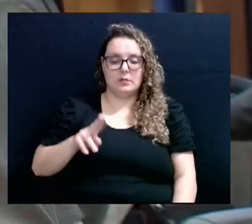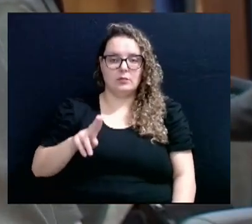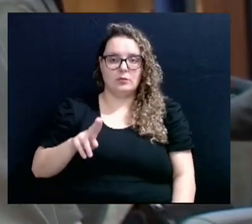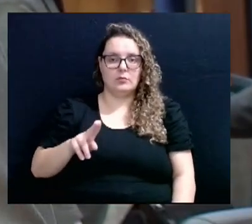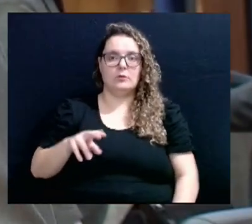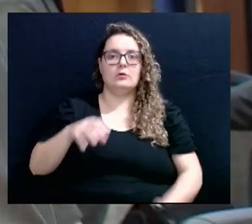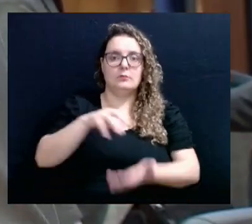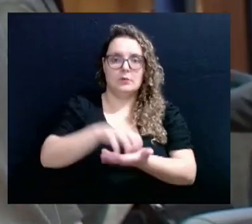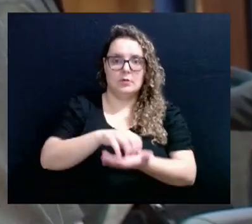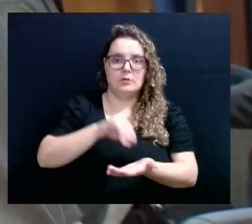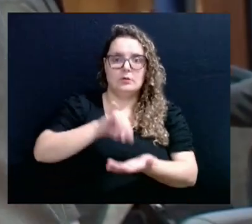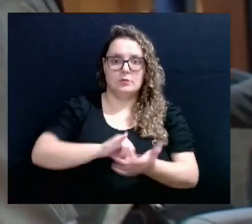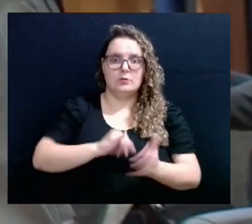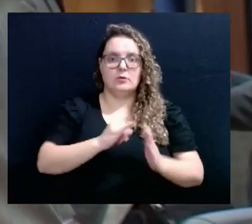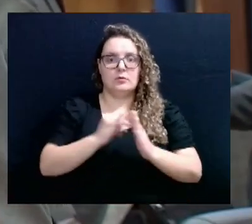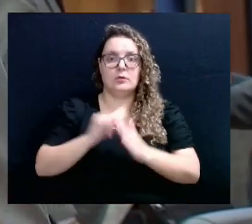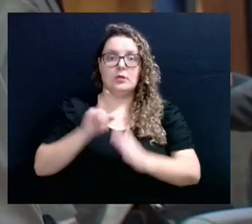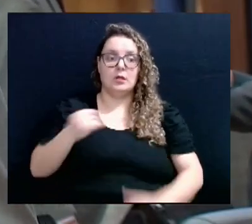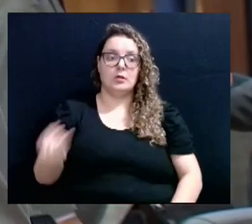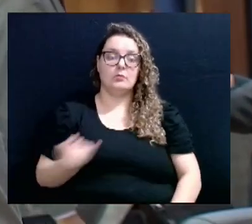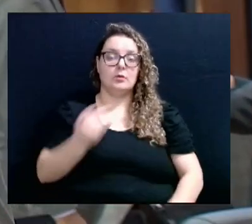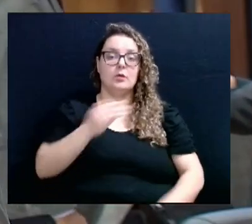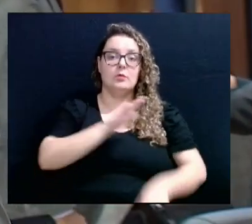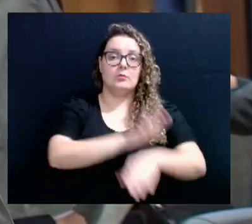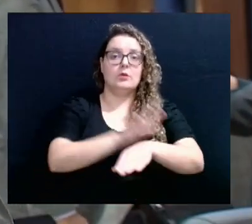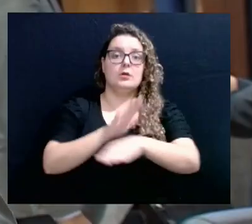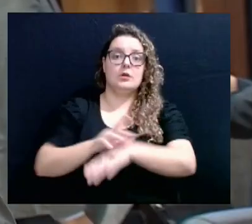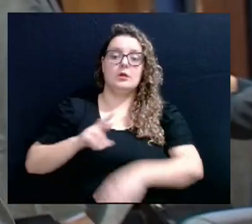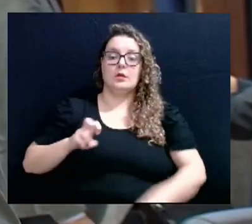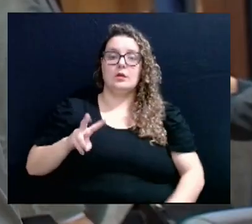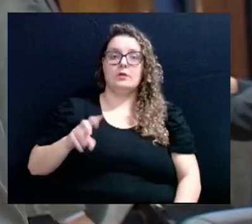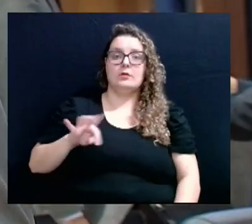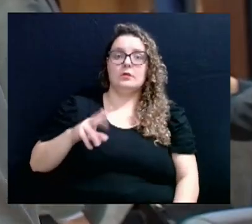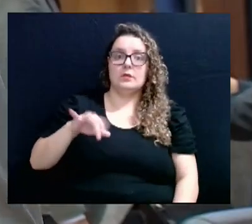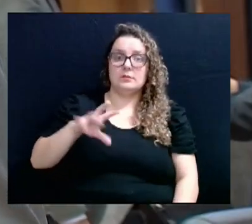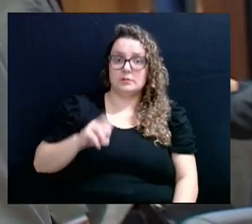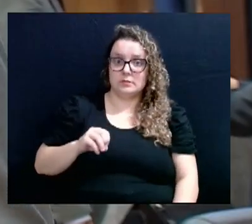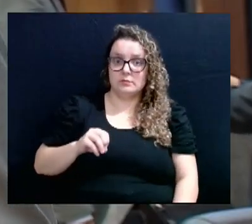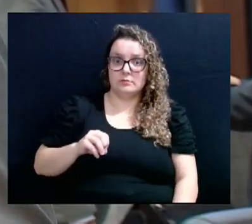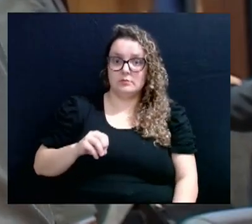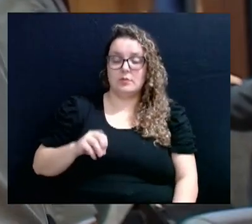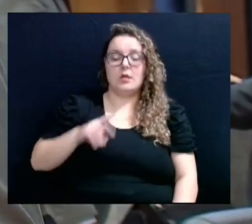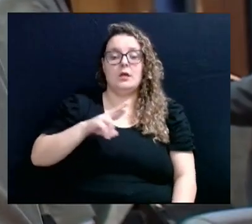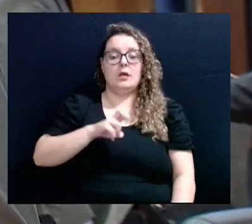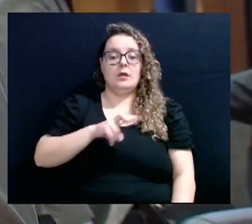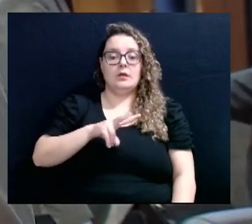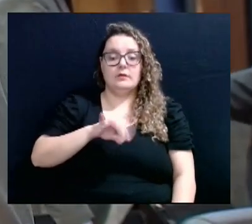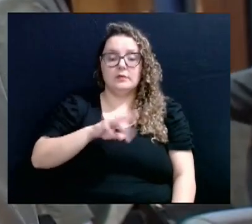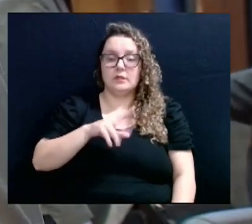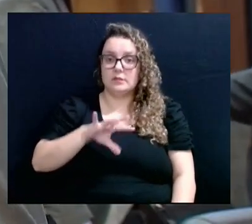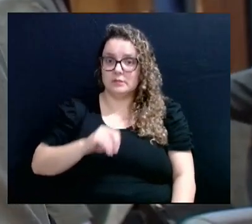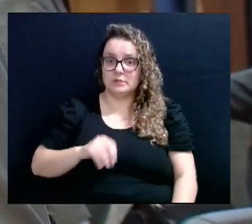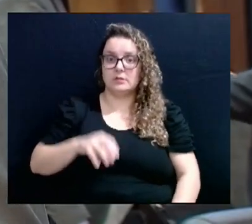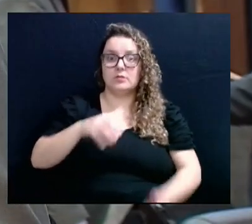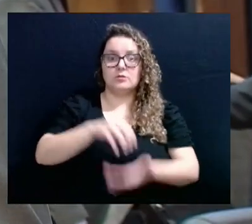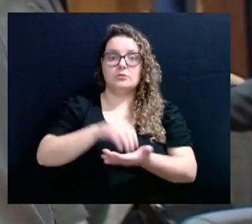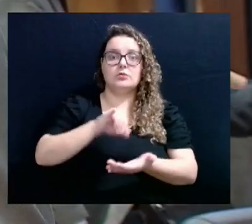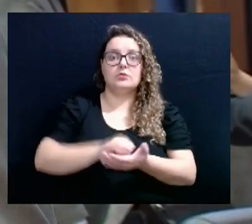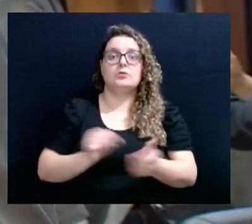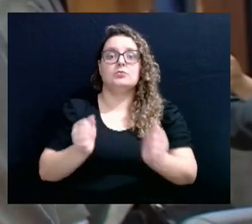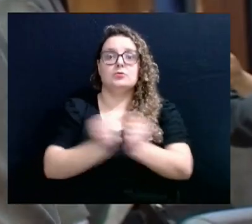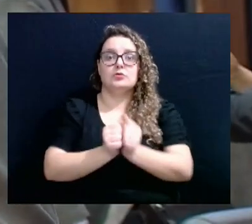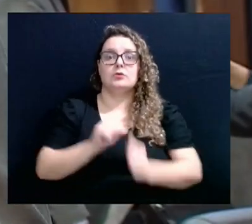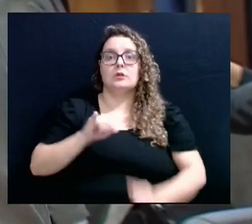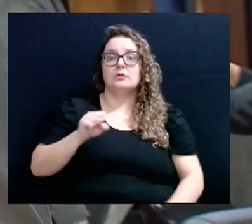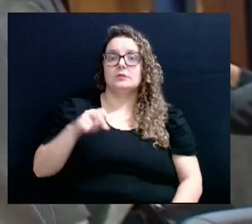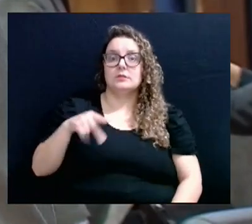ela é muito importante para ajudar na revitalização. A revitalização do centro, com a isenção do IPTU, ela vai